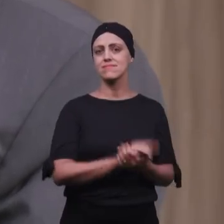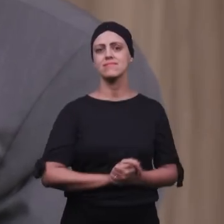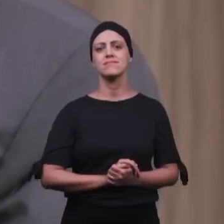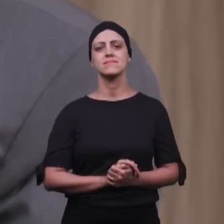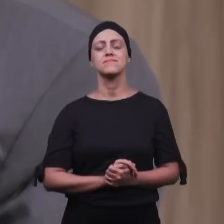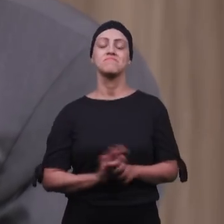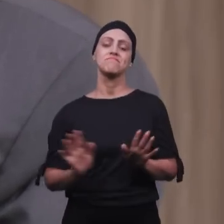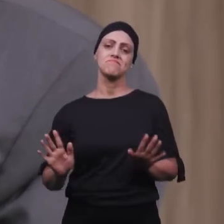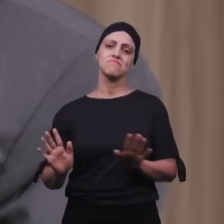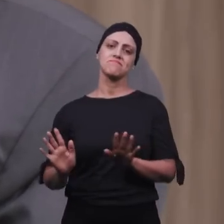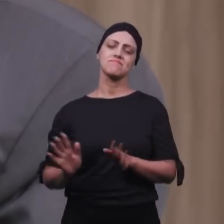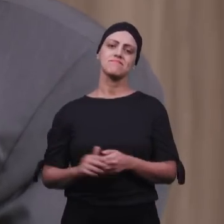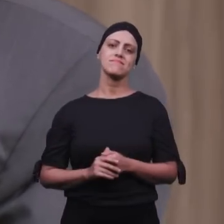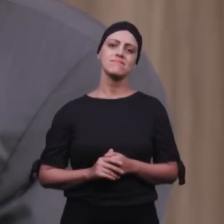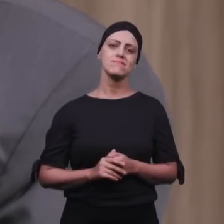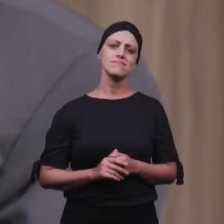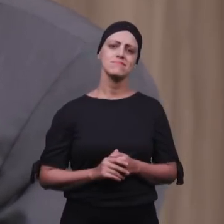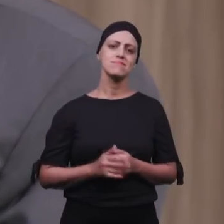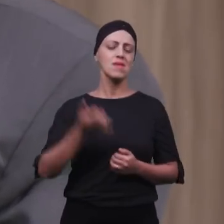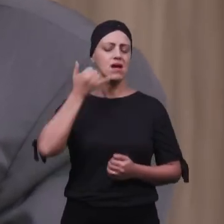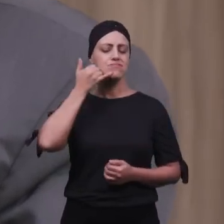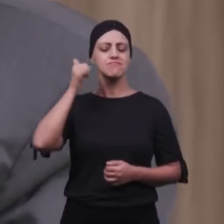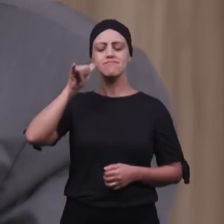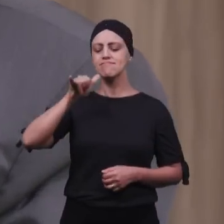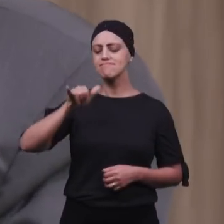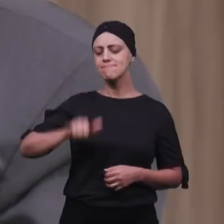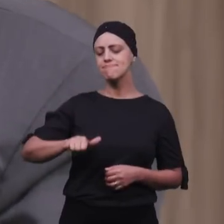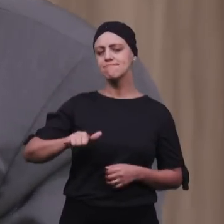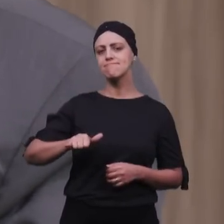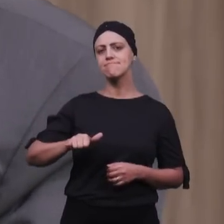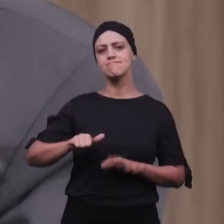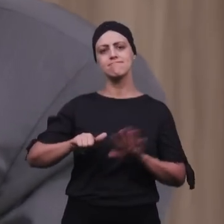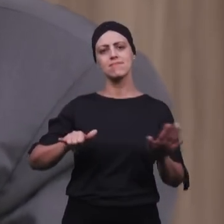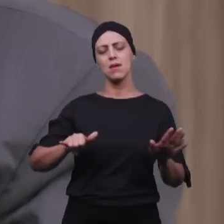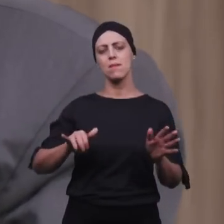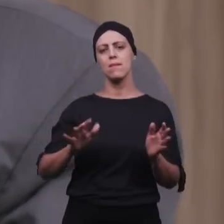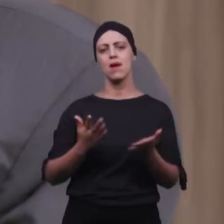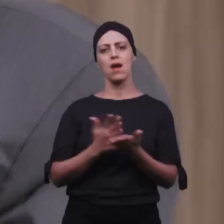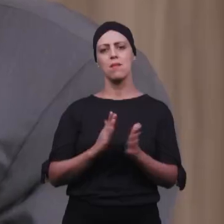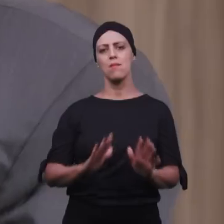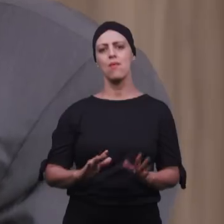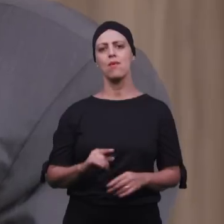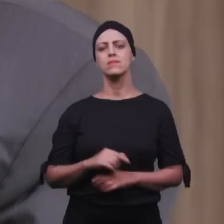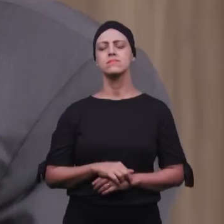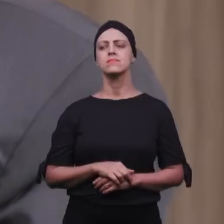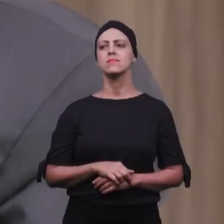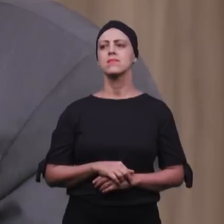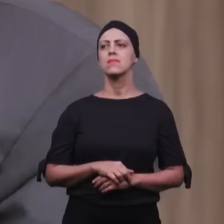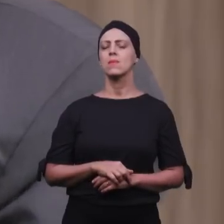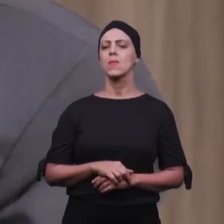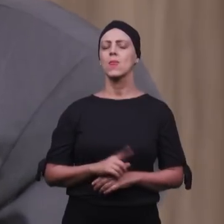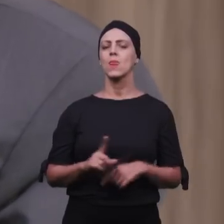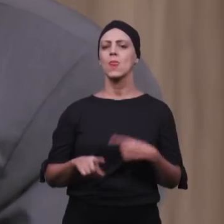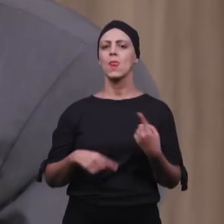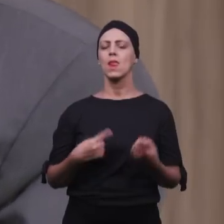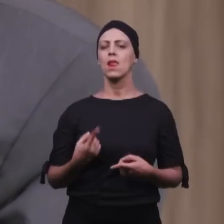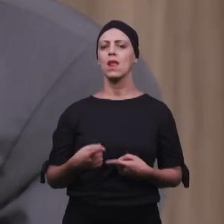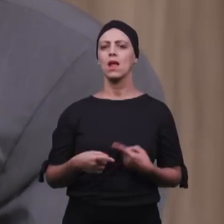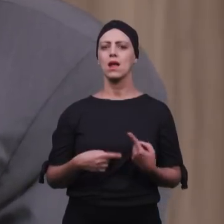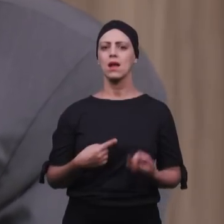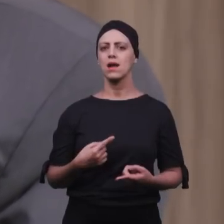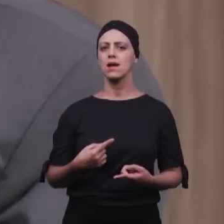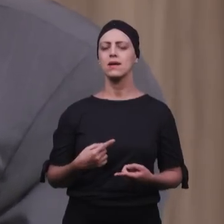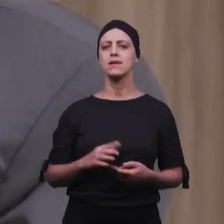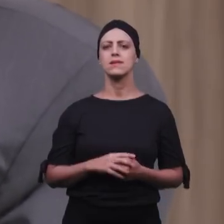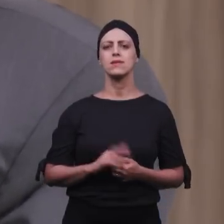E então acabou o atendimento, ela se sentiu confortável com as palavras e continuamos, né, o